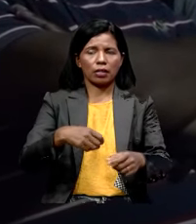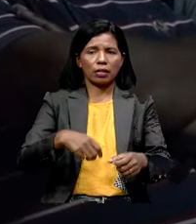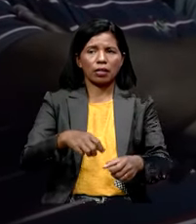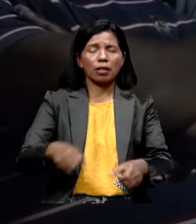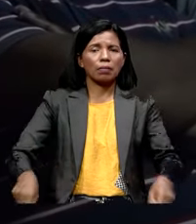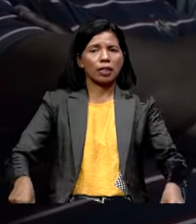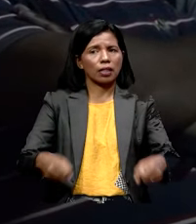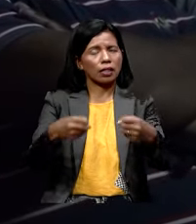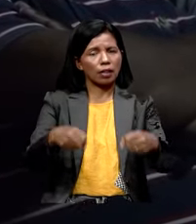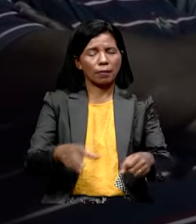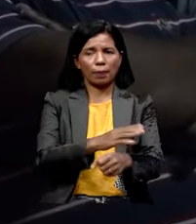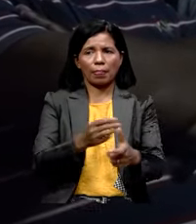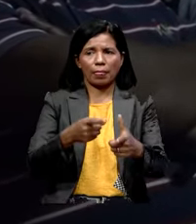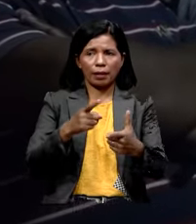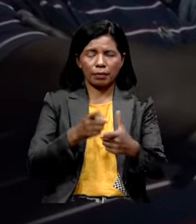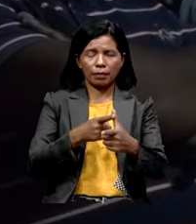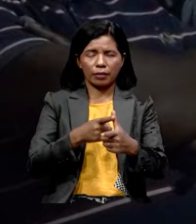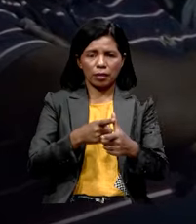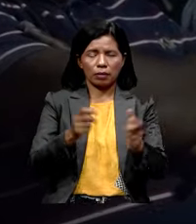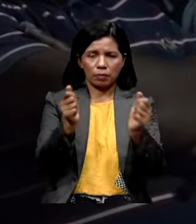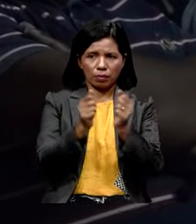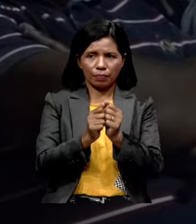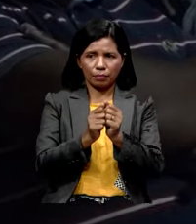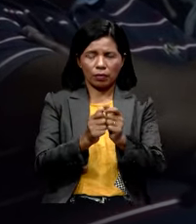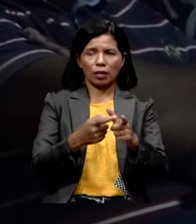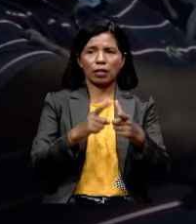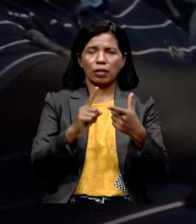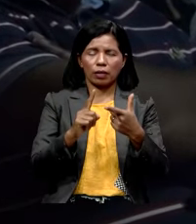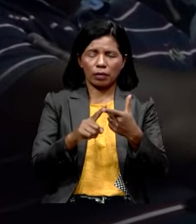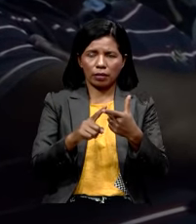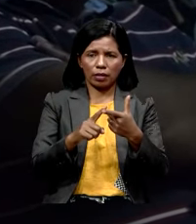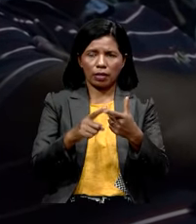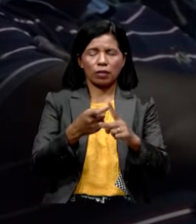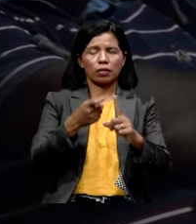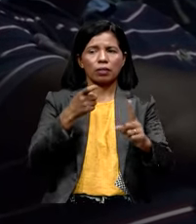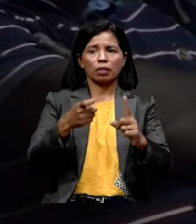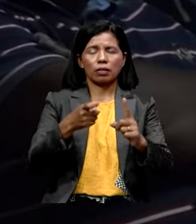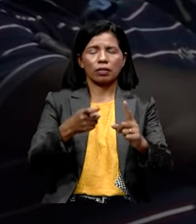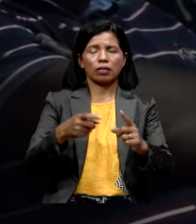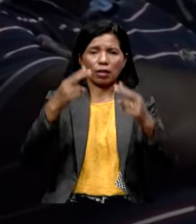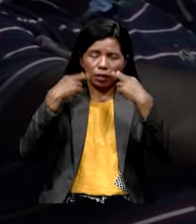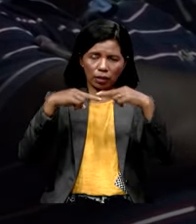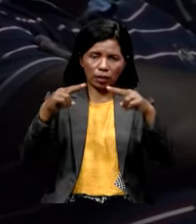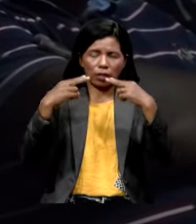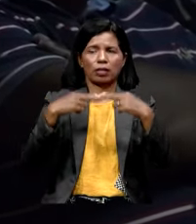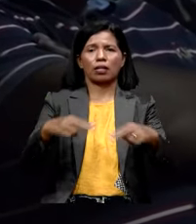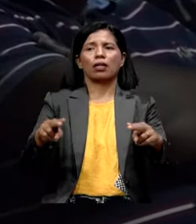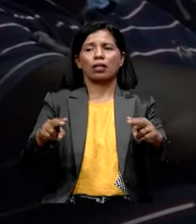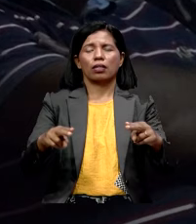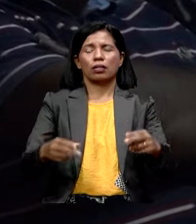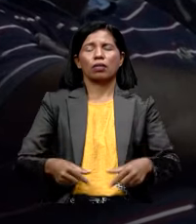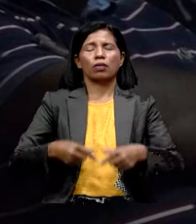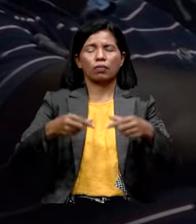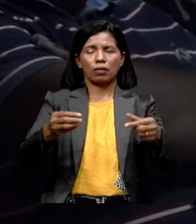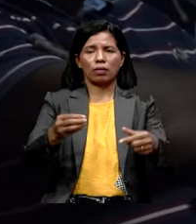bai bain ita ta kala companhia e mos hodi li husi sergala oli kira né mos sei lok bua malos